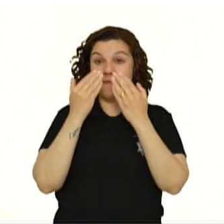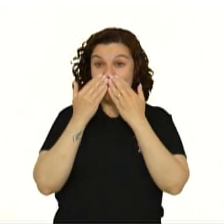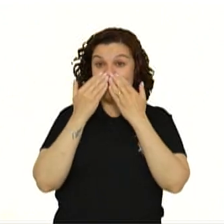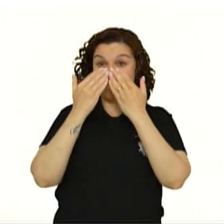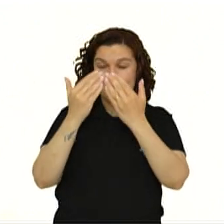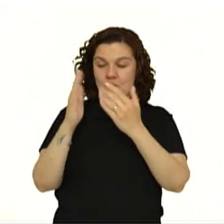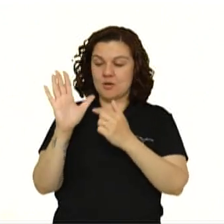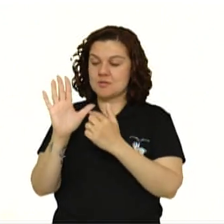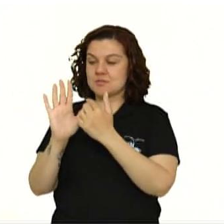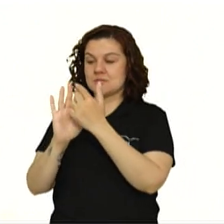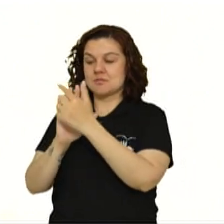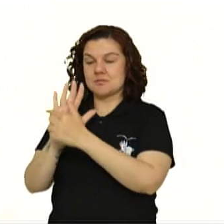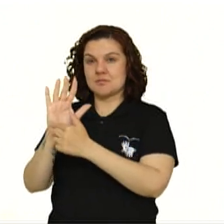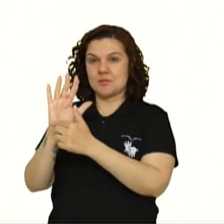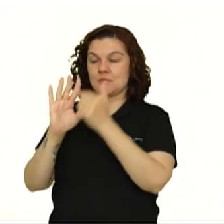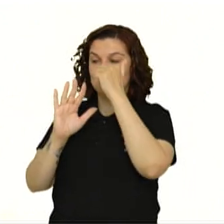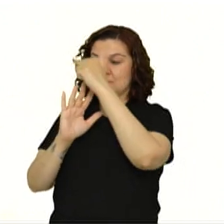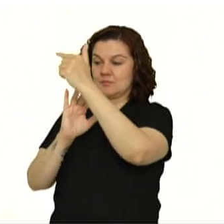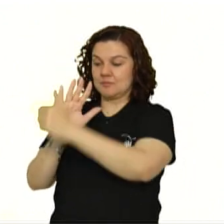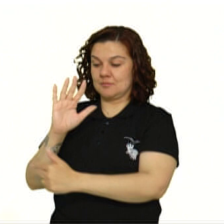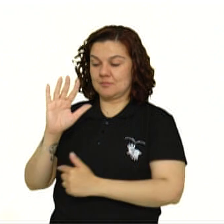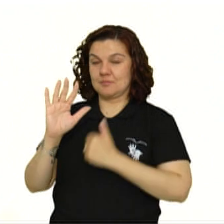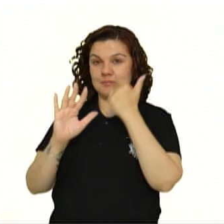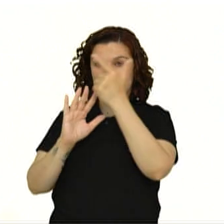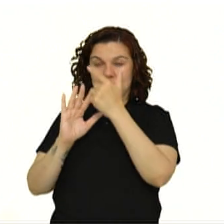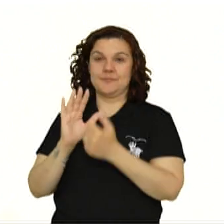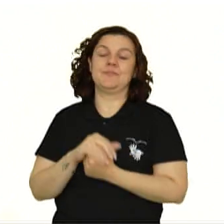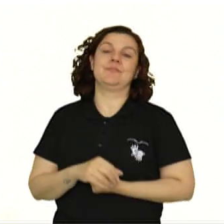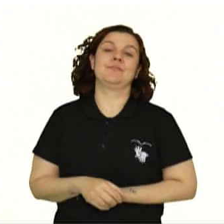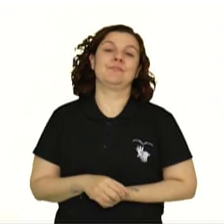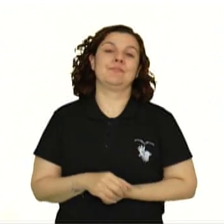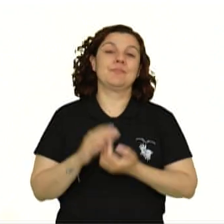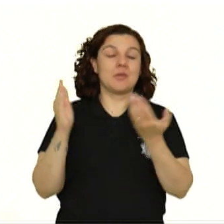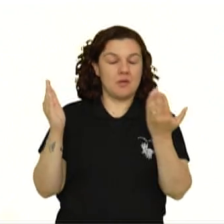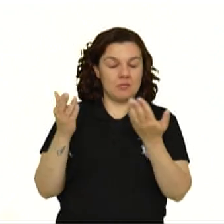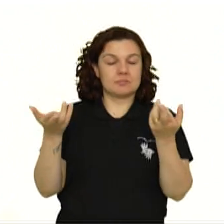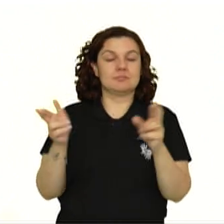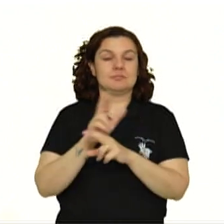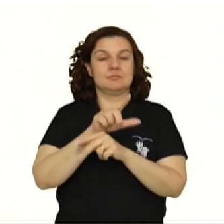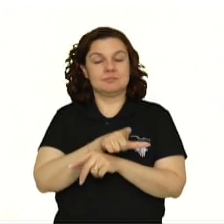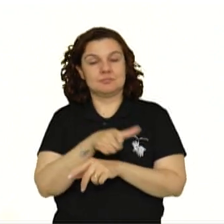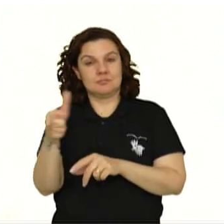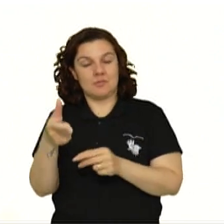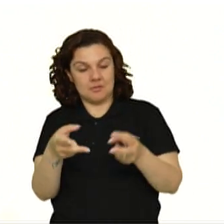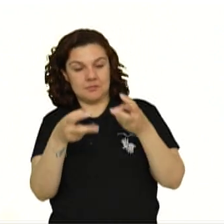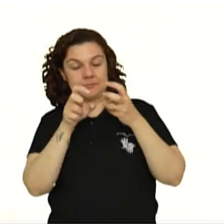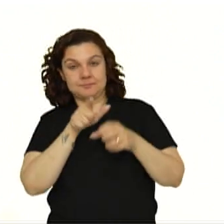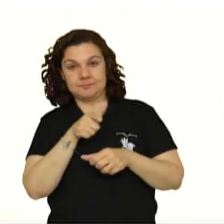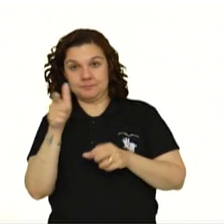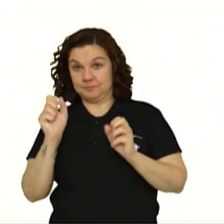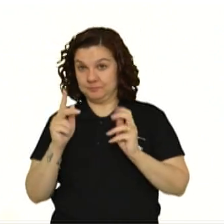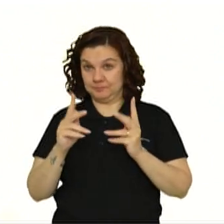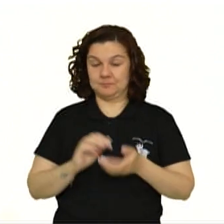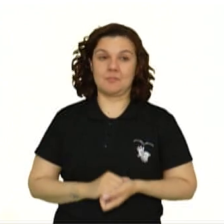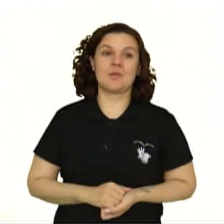da circunferência dentro deles. Aí a relação é outra, o olhar é outro,